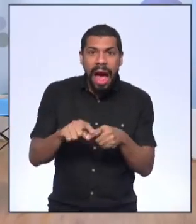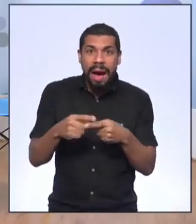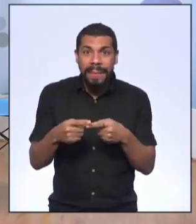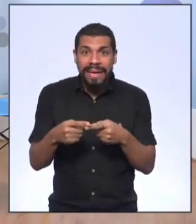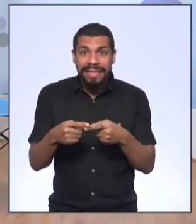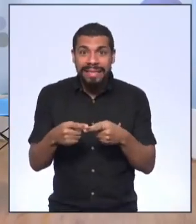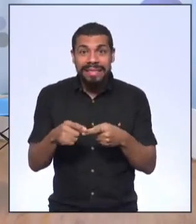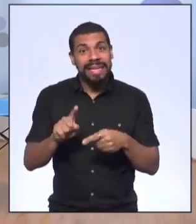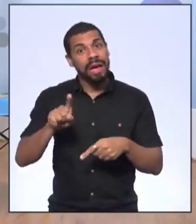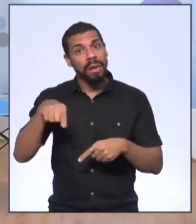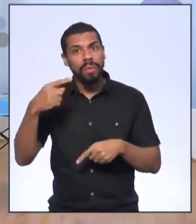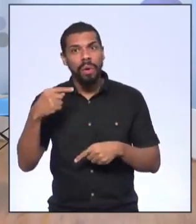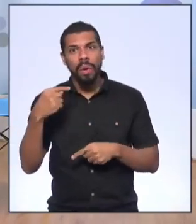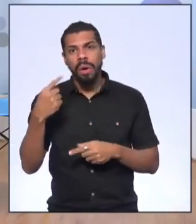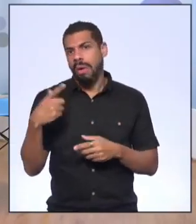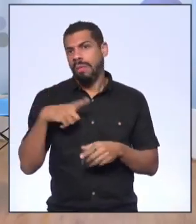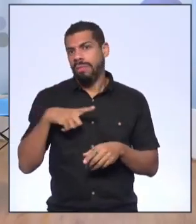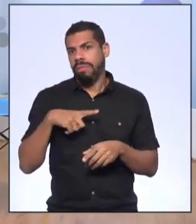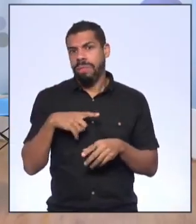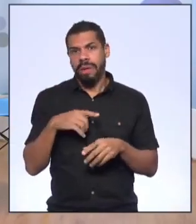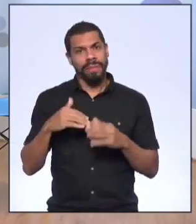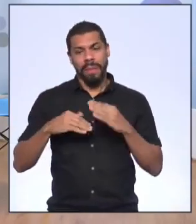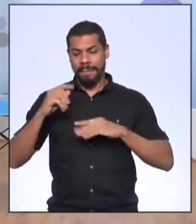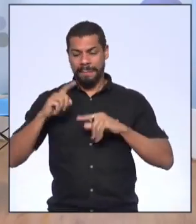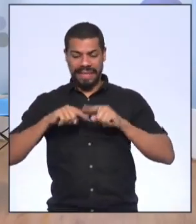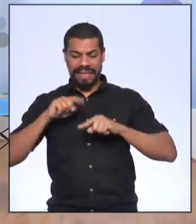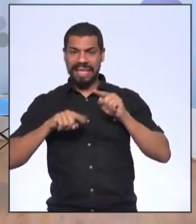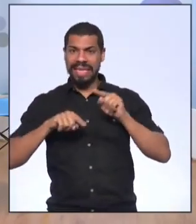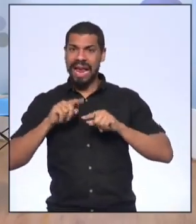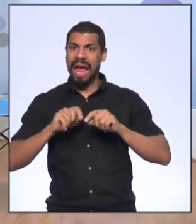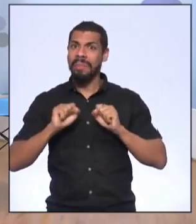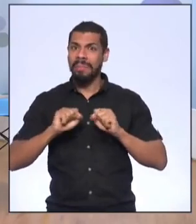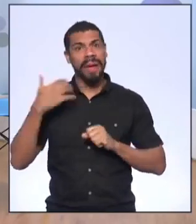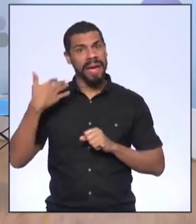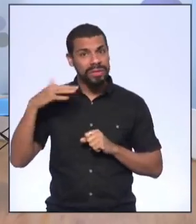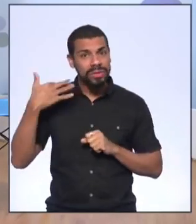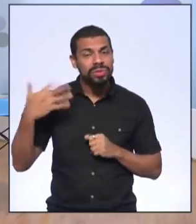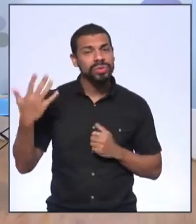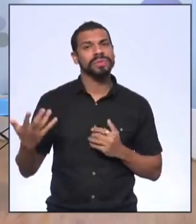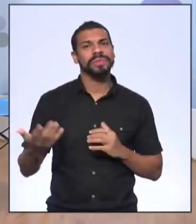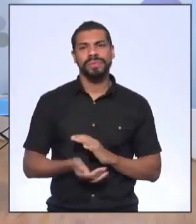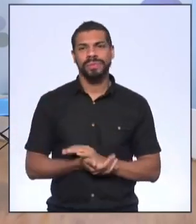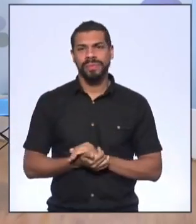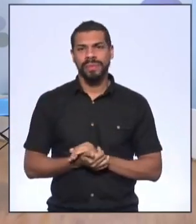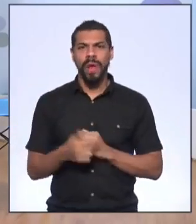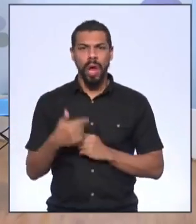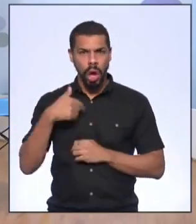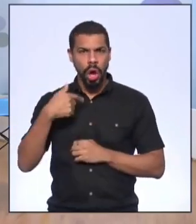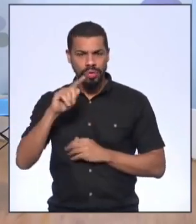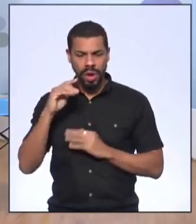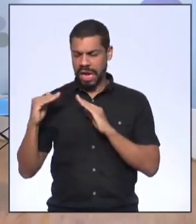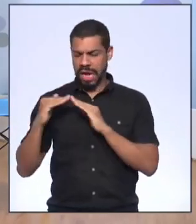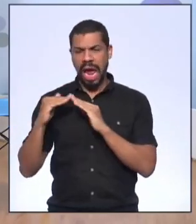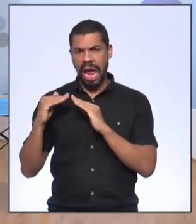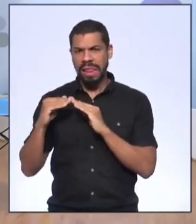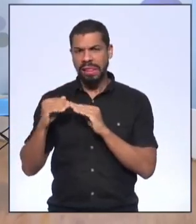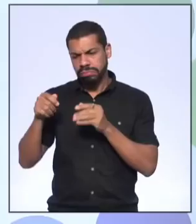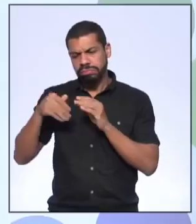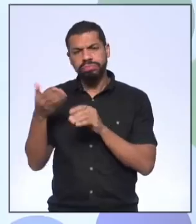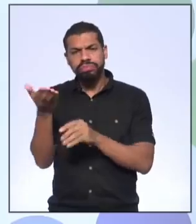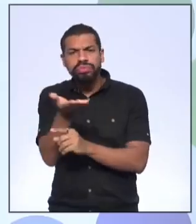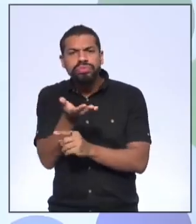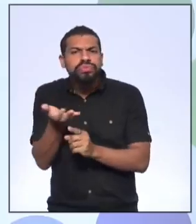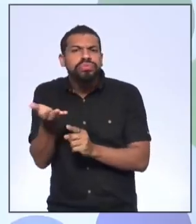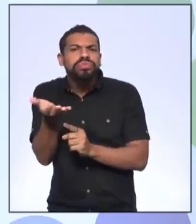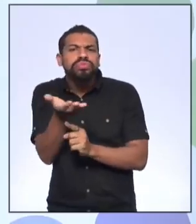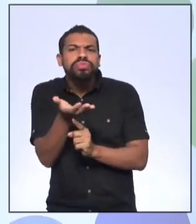Mas tem outros tipos de material que não dá, não. Não dá, Para pegar, às vezes, queima a mão. Em casa mesmo, eu esquentei comida em casa uma vez. Tá, esquentei lá o